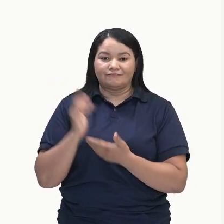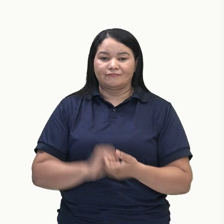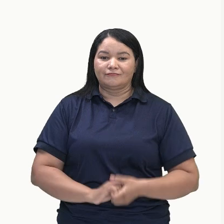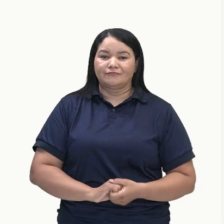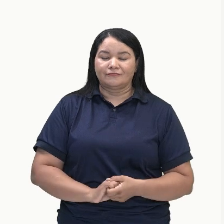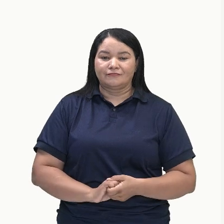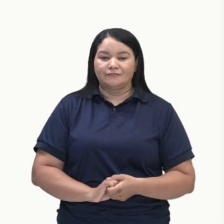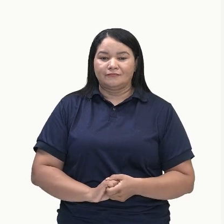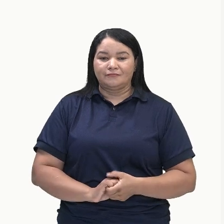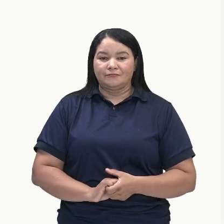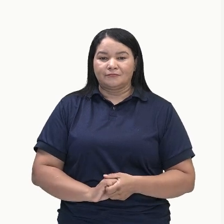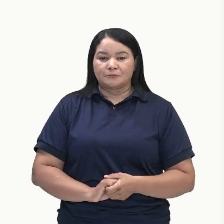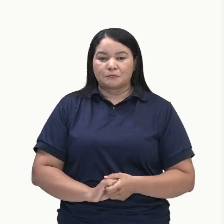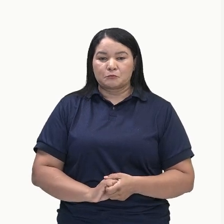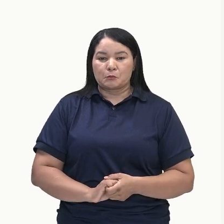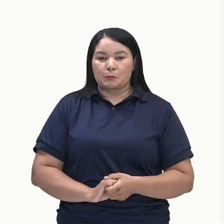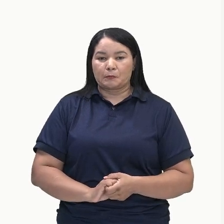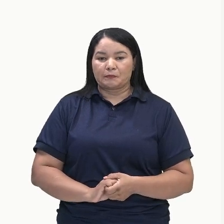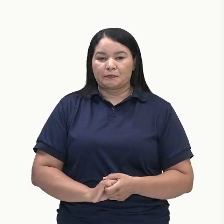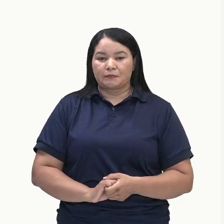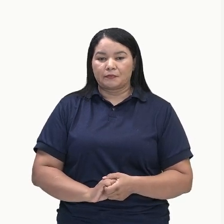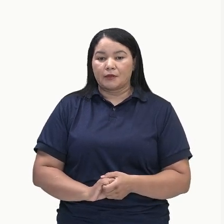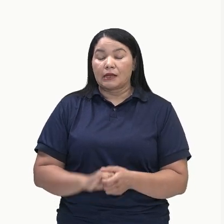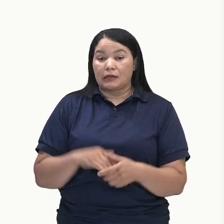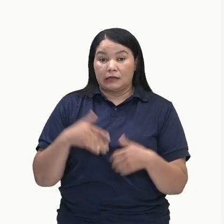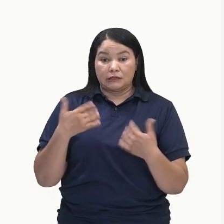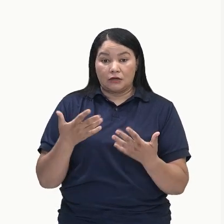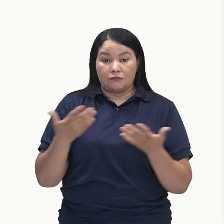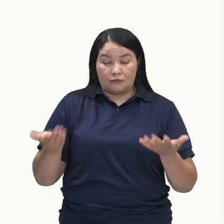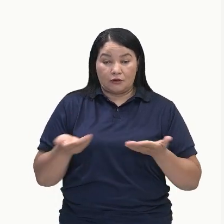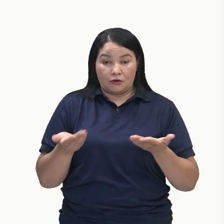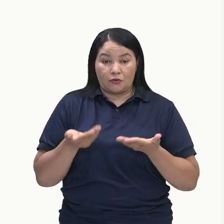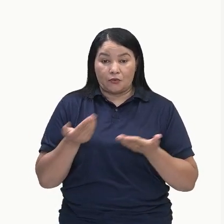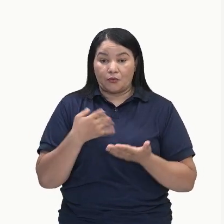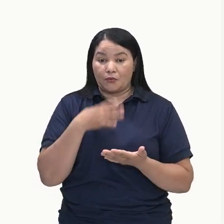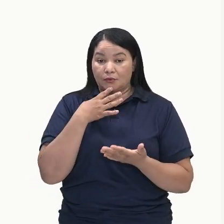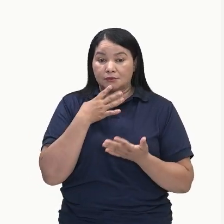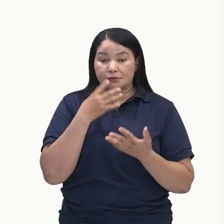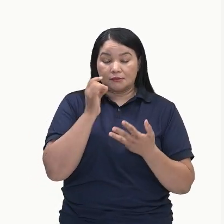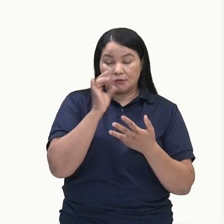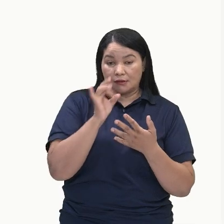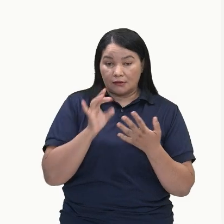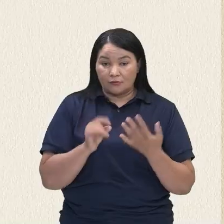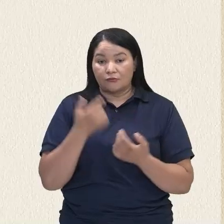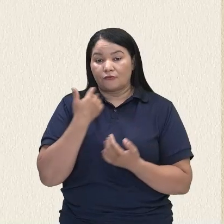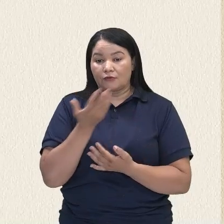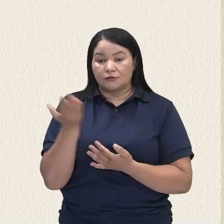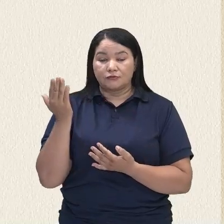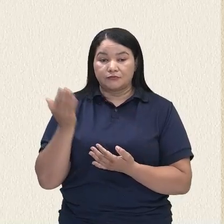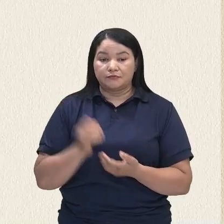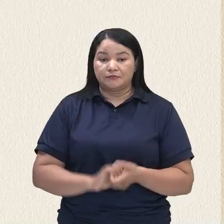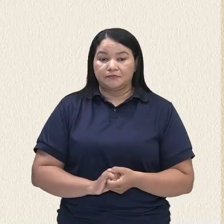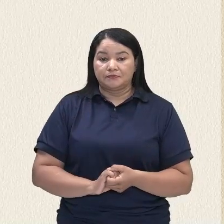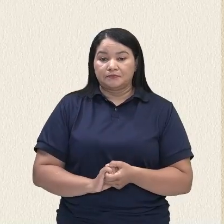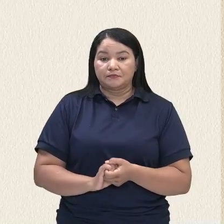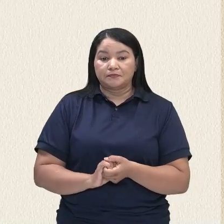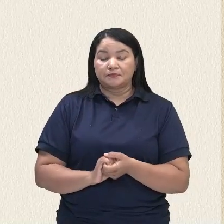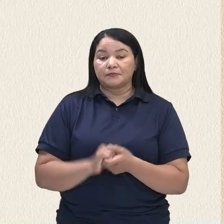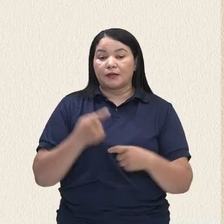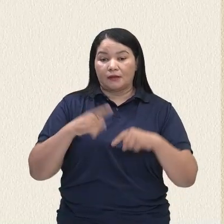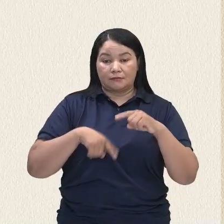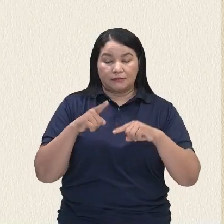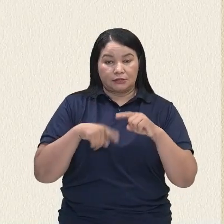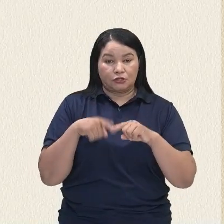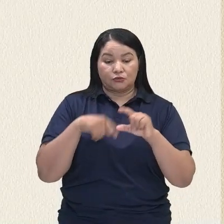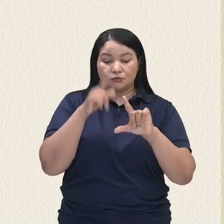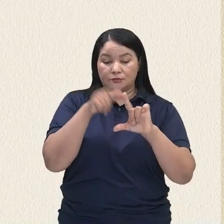um triângulo, tudo bem? Então, vamos agora conhecer cada um deles. Elementos de um triângulo.